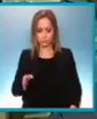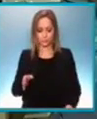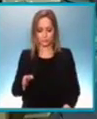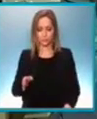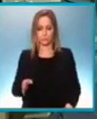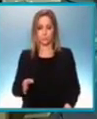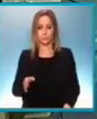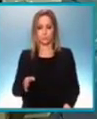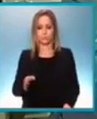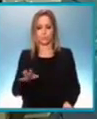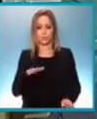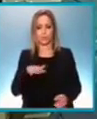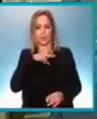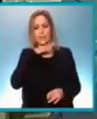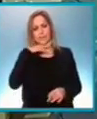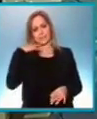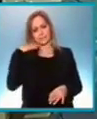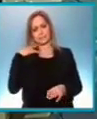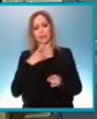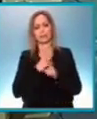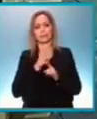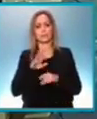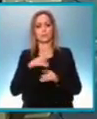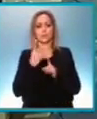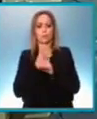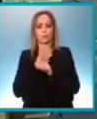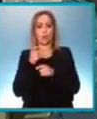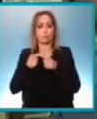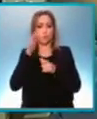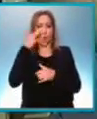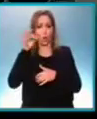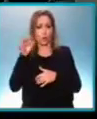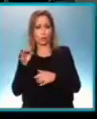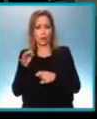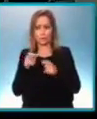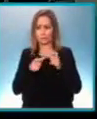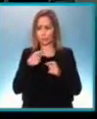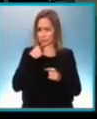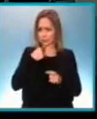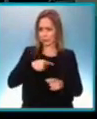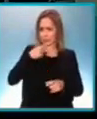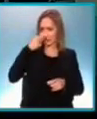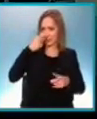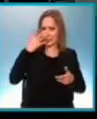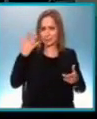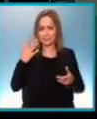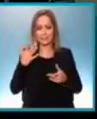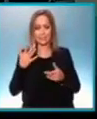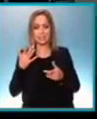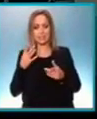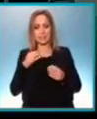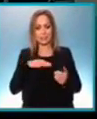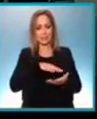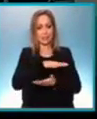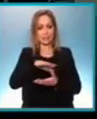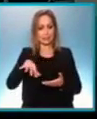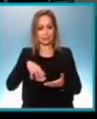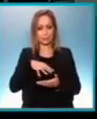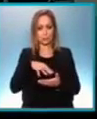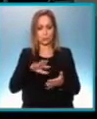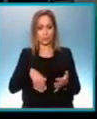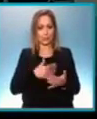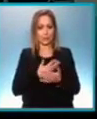existem muitas peripécias, pessoas comuns que aparecem, pessoas menos comuns, e esta mistura dá esta bomba explosiva que é a sala